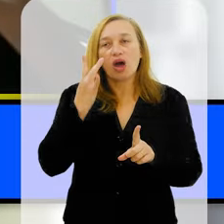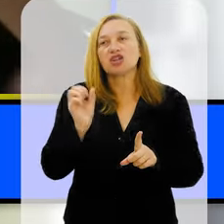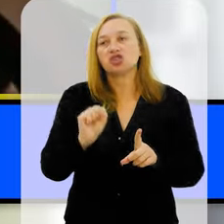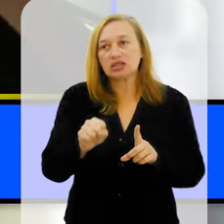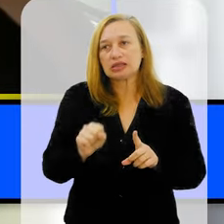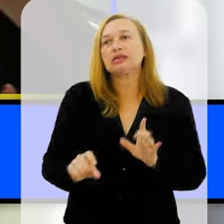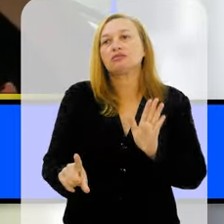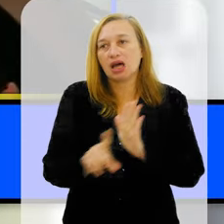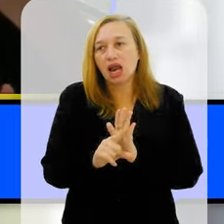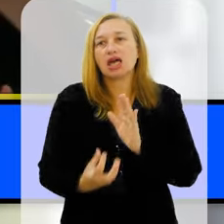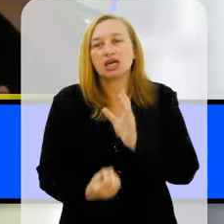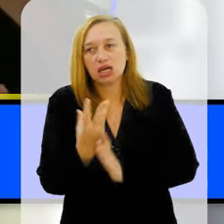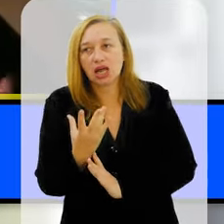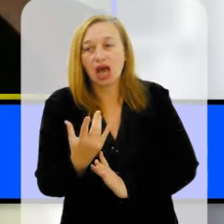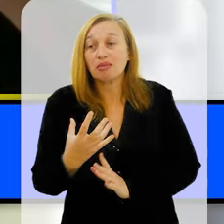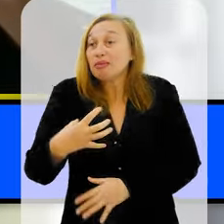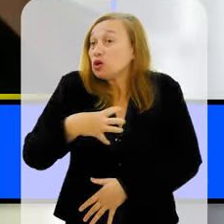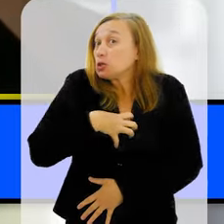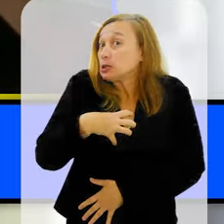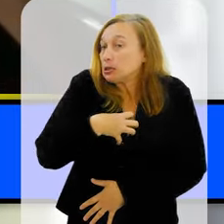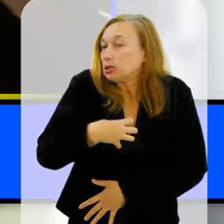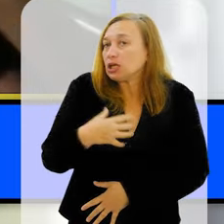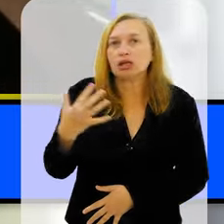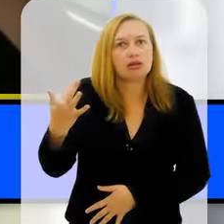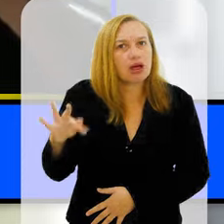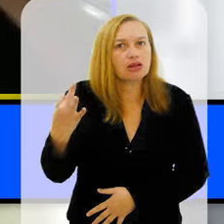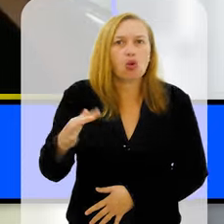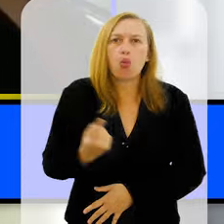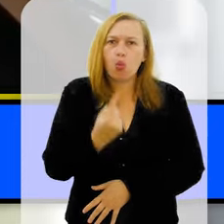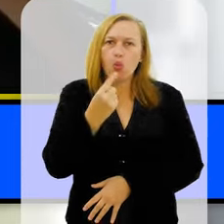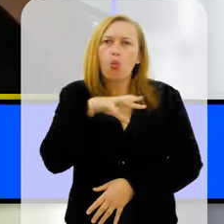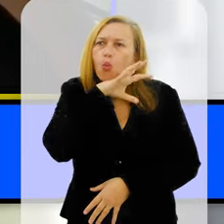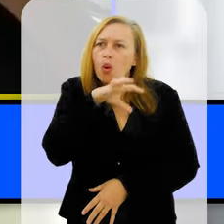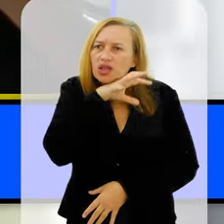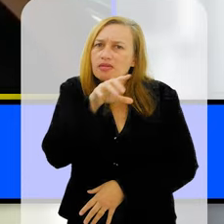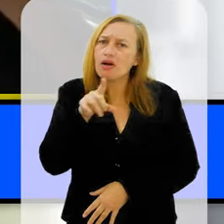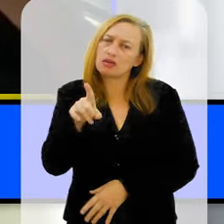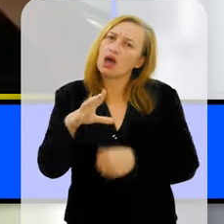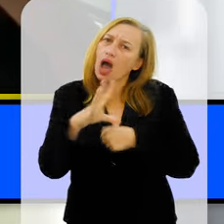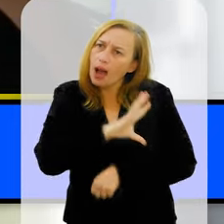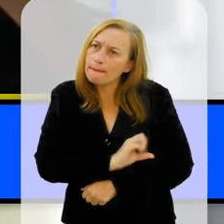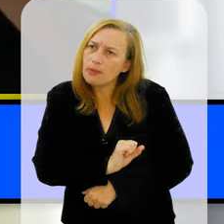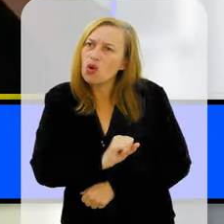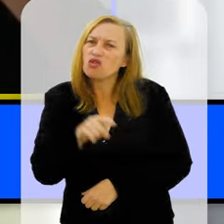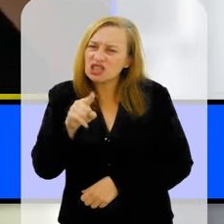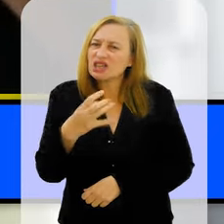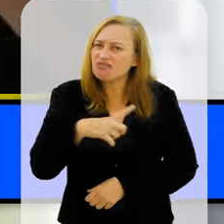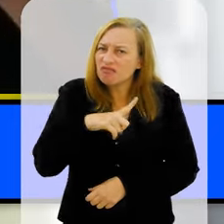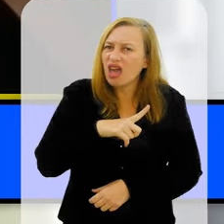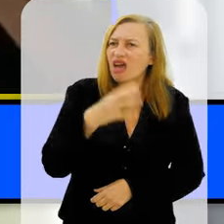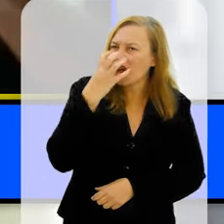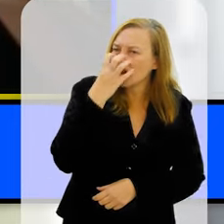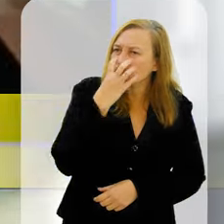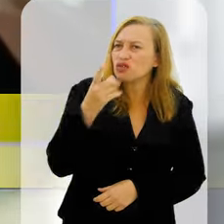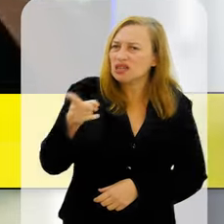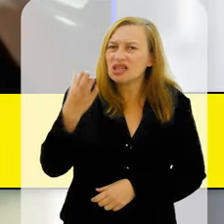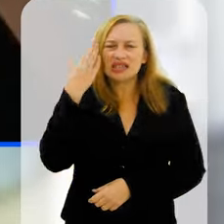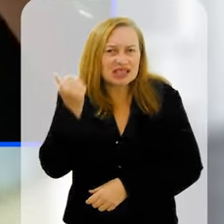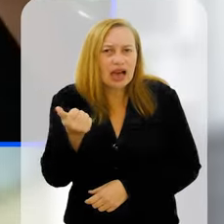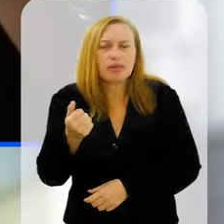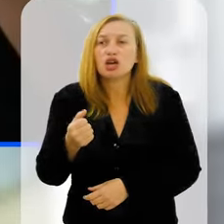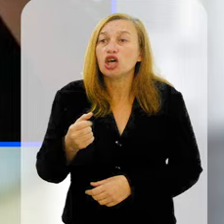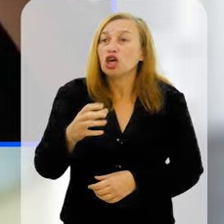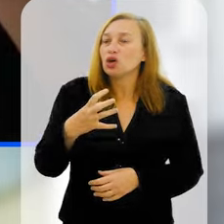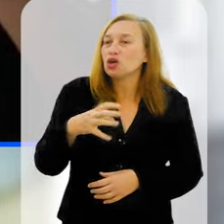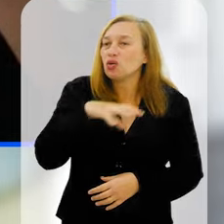tem que ser severo assim, porque, infelizmente, as pessoas só sentem na dor. E um animal que só quer amor, cara, quando você tem cachorro,